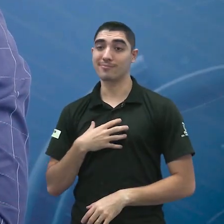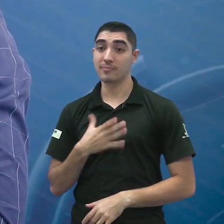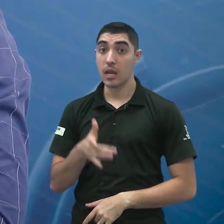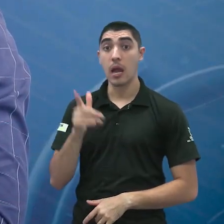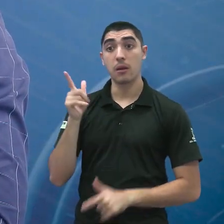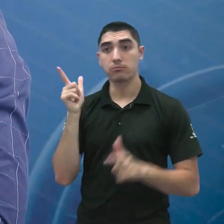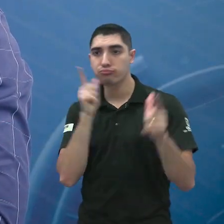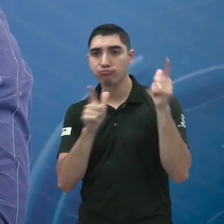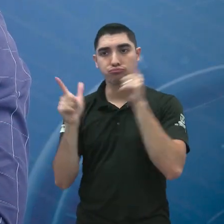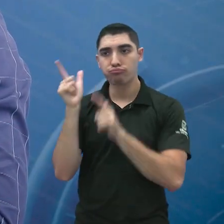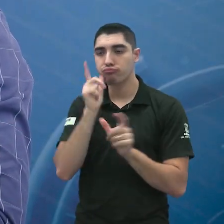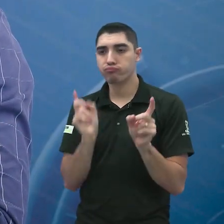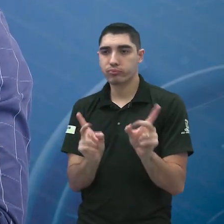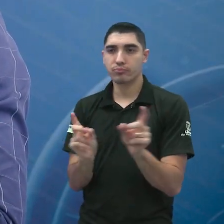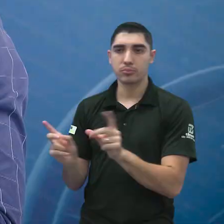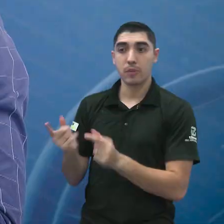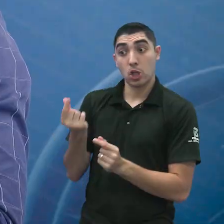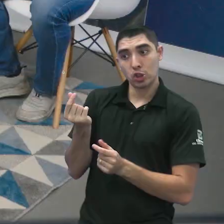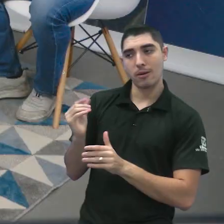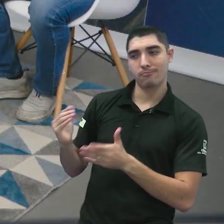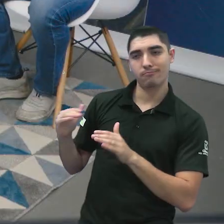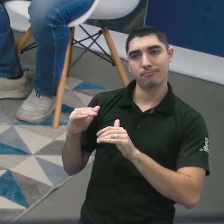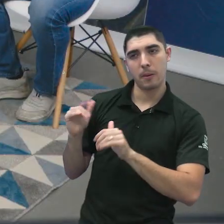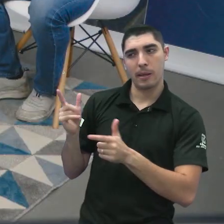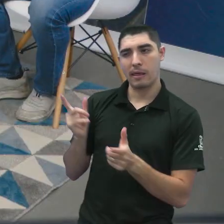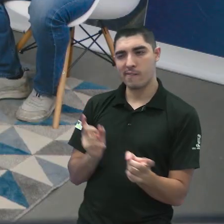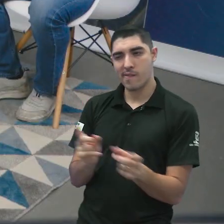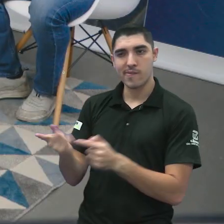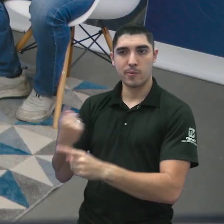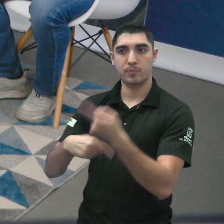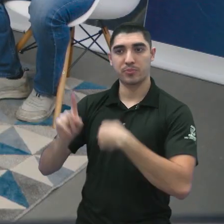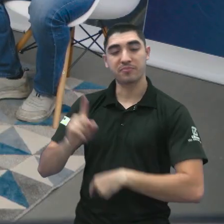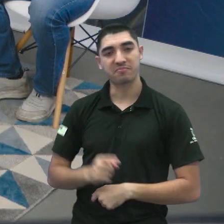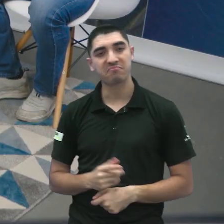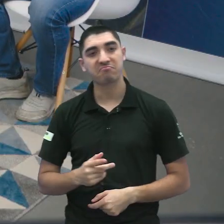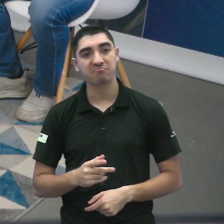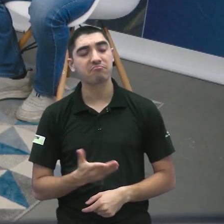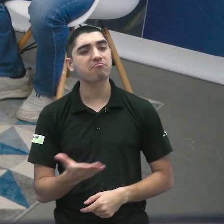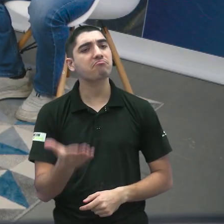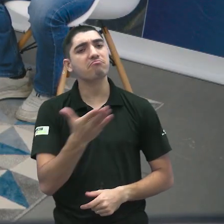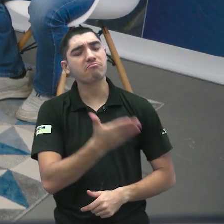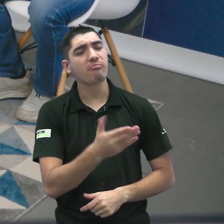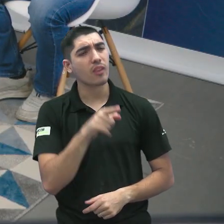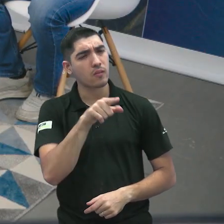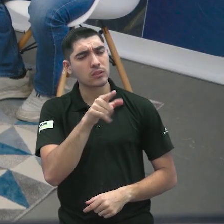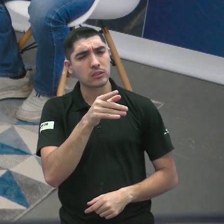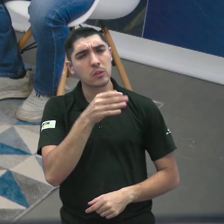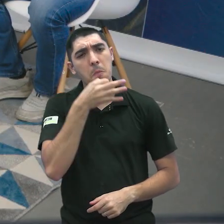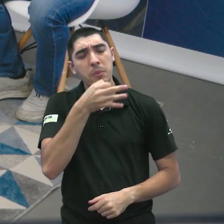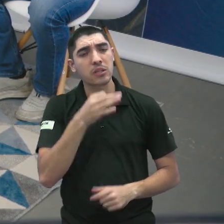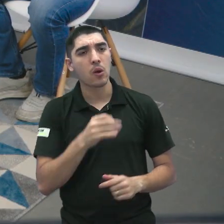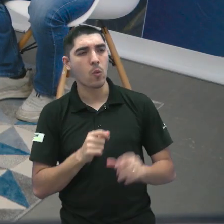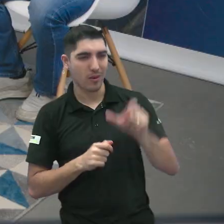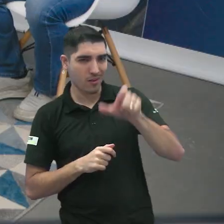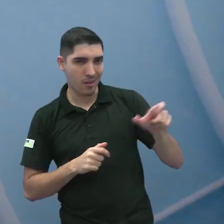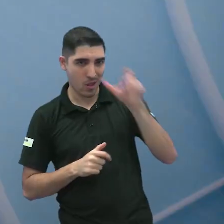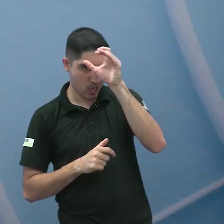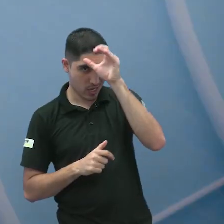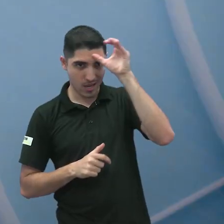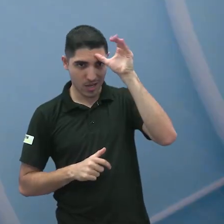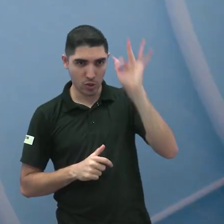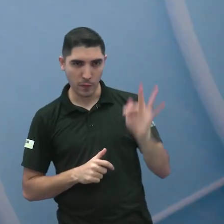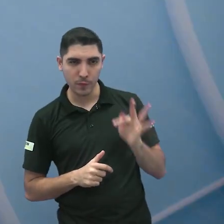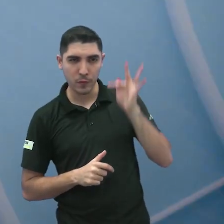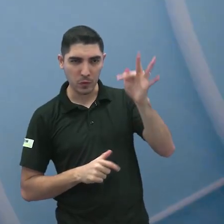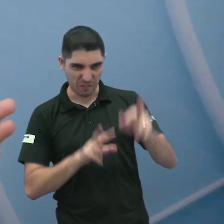crescimento interessante dentro da operação dela. Com certeza. Renato, você acredita que o consumidor do futuro será